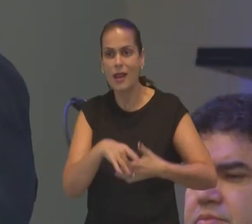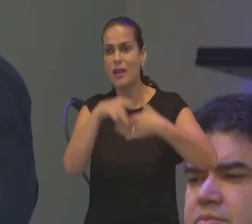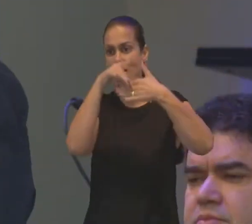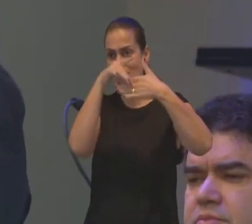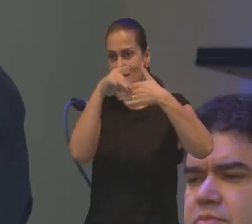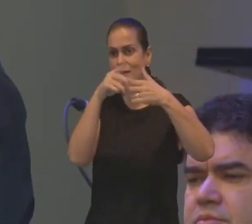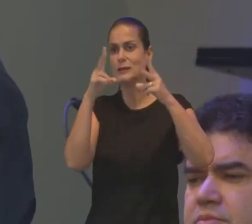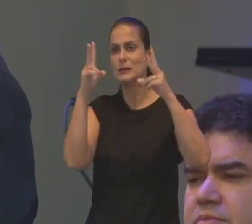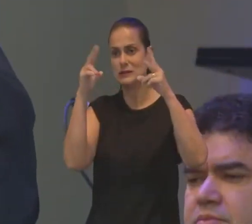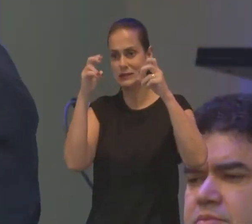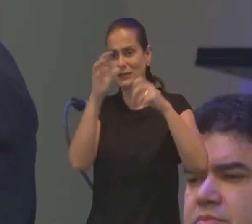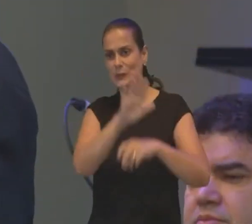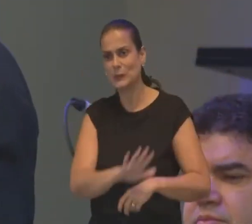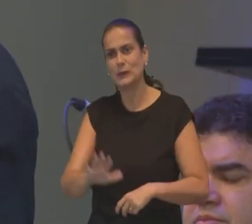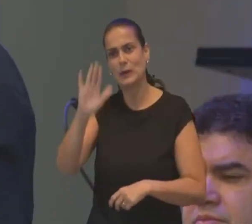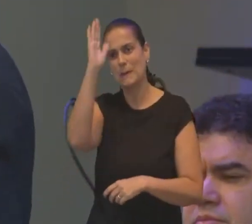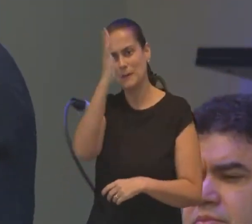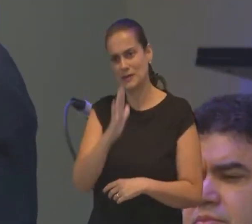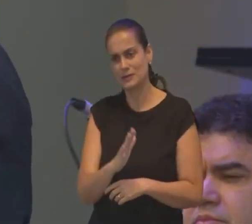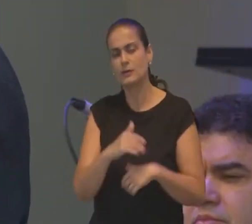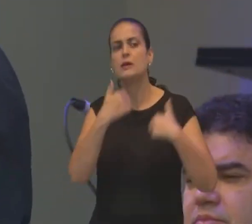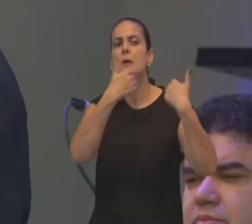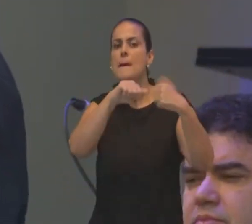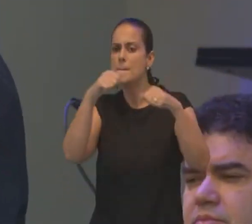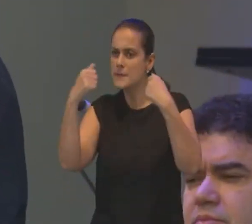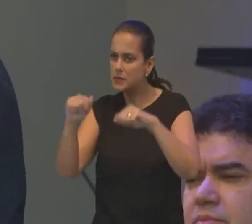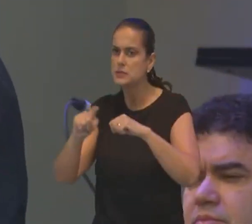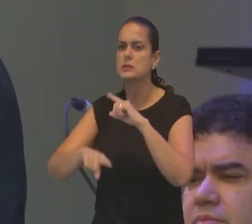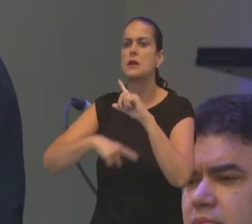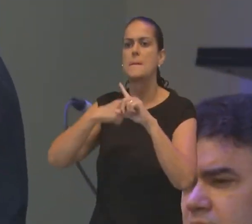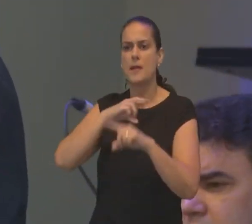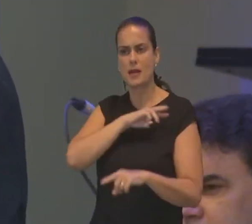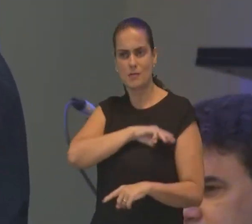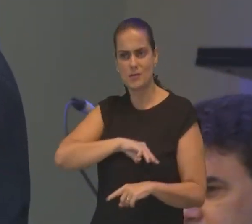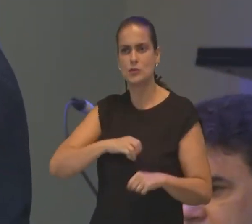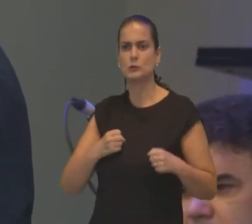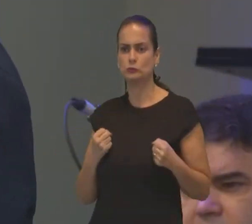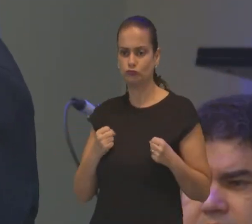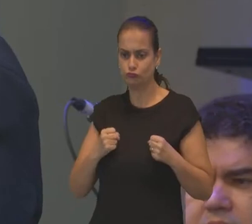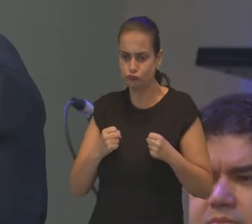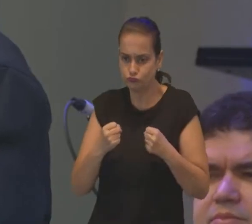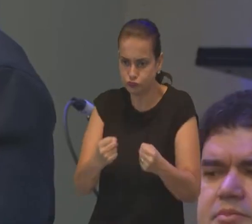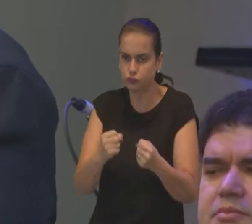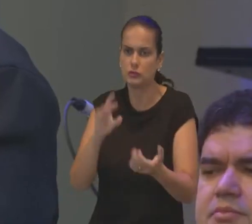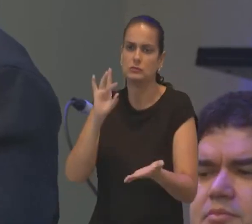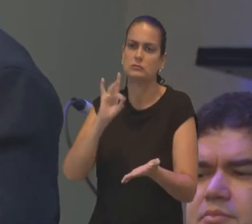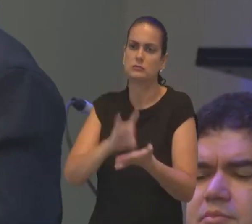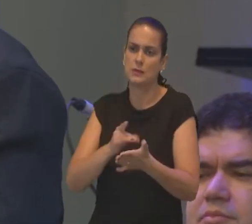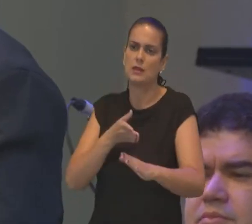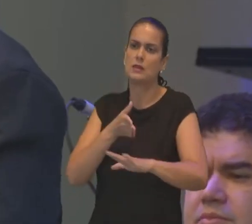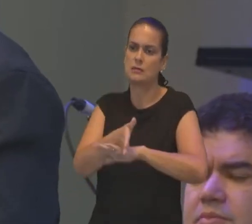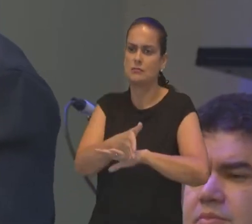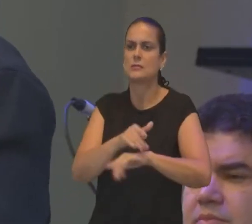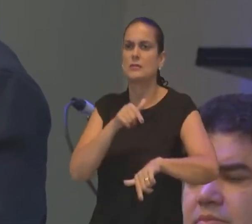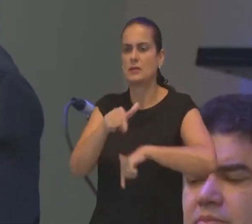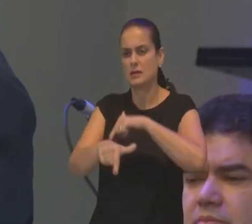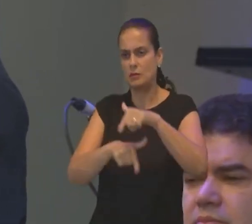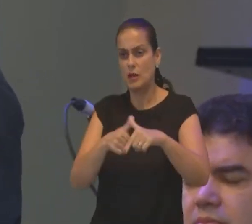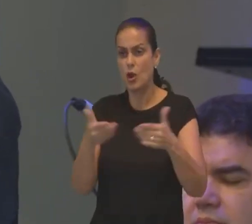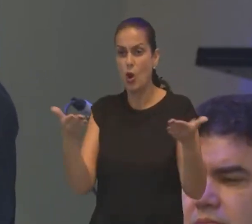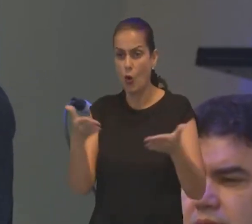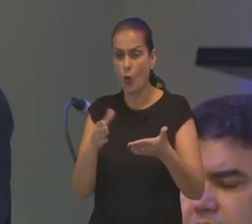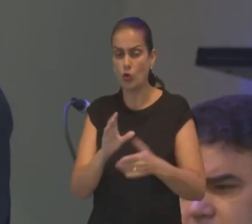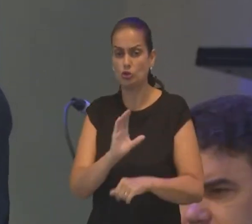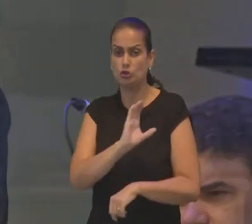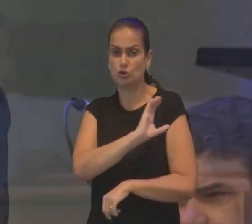o nosso Brasil. Meus irmãos, precisamos colocar mais missionários efetivos, né? Hoje, eu coordeno a